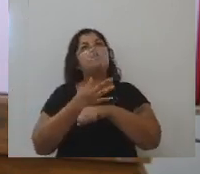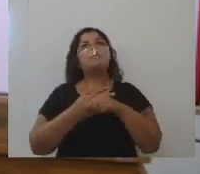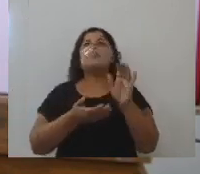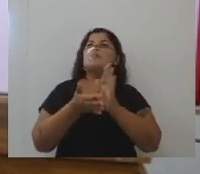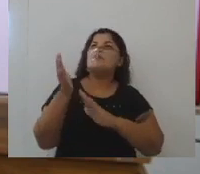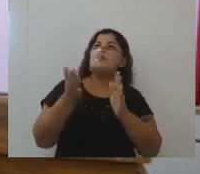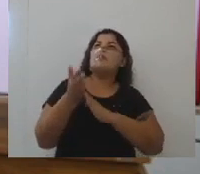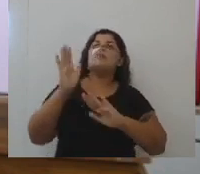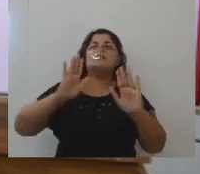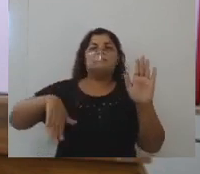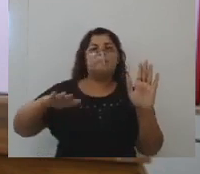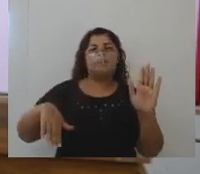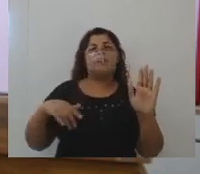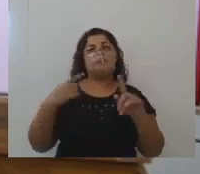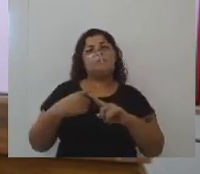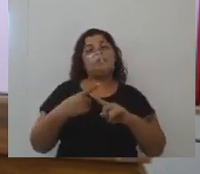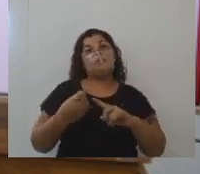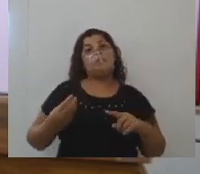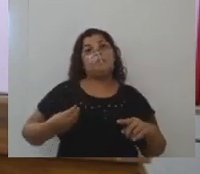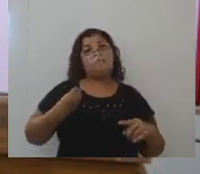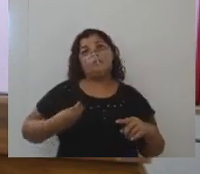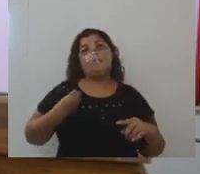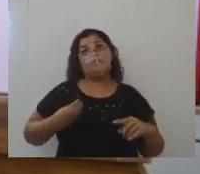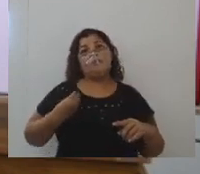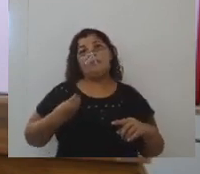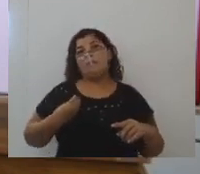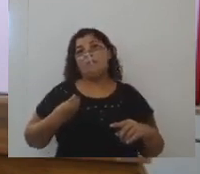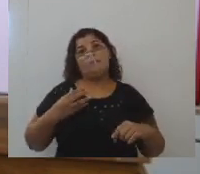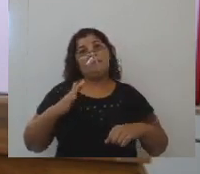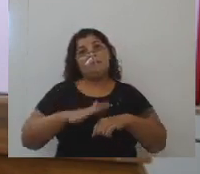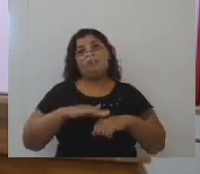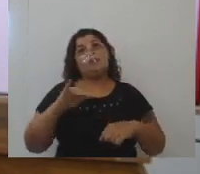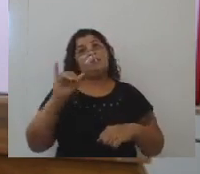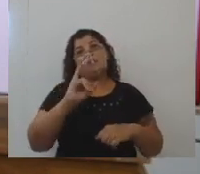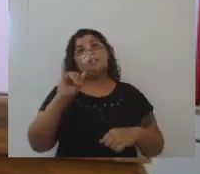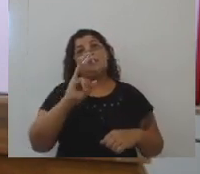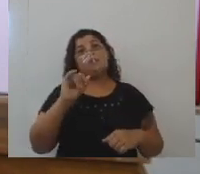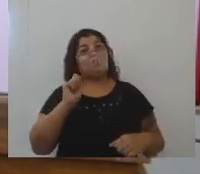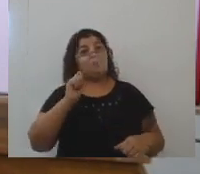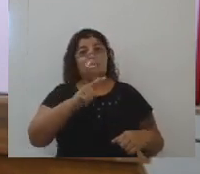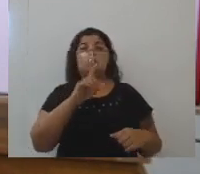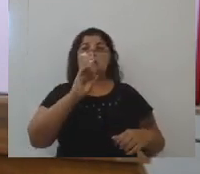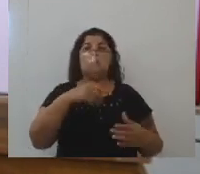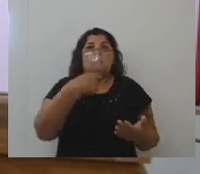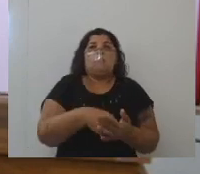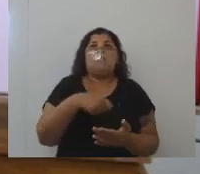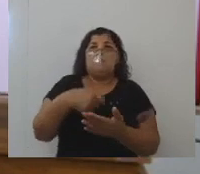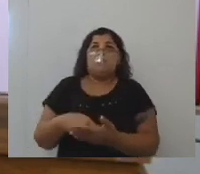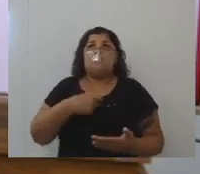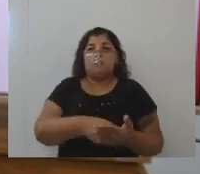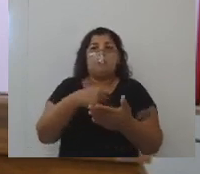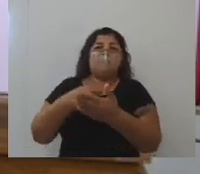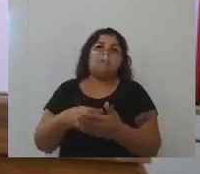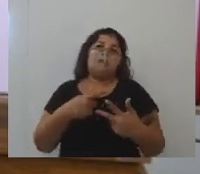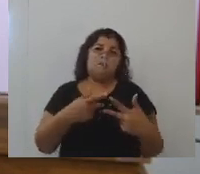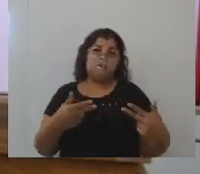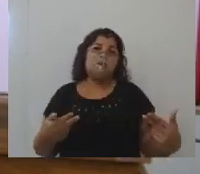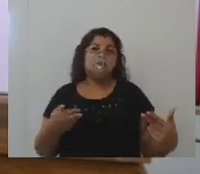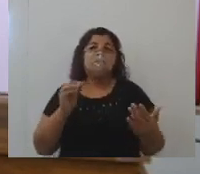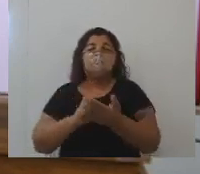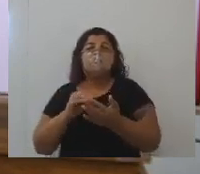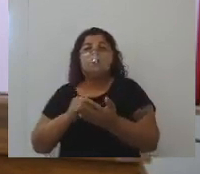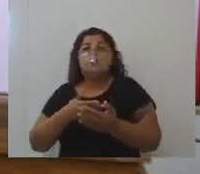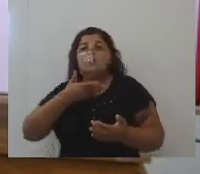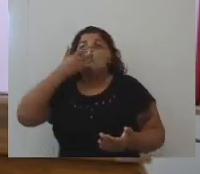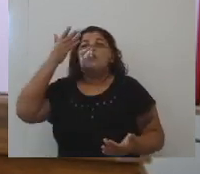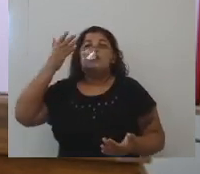Então viver é muito mais do que pagar contas. Viver é realizar sonhos, certo? E